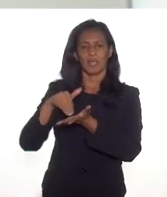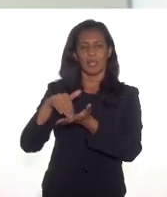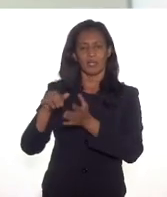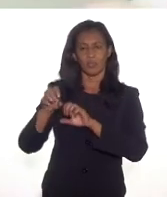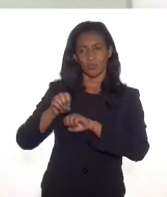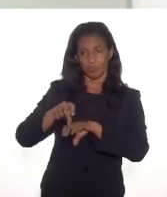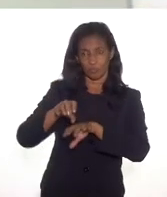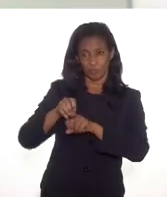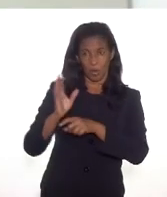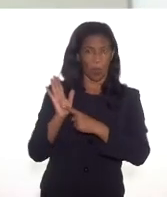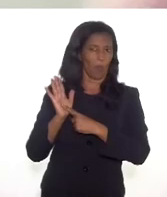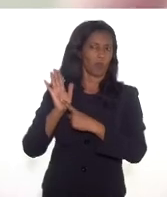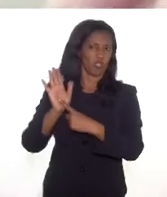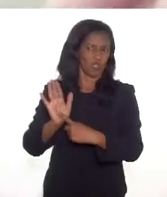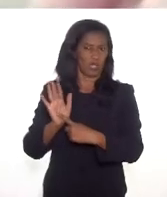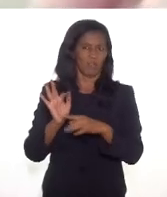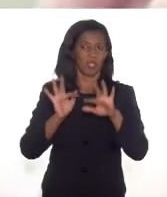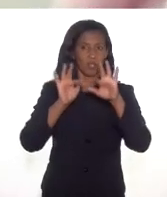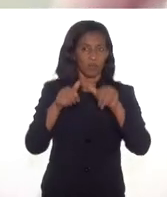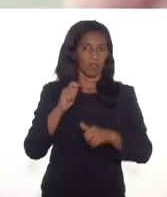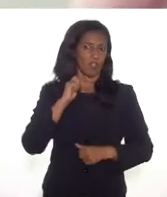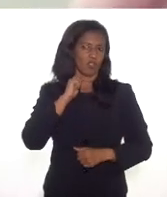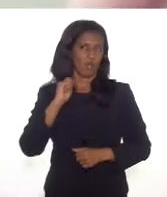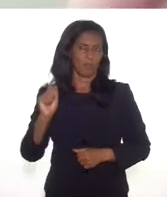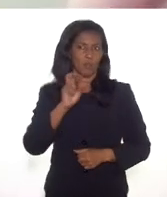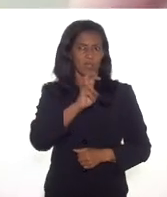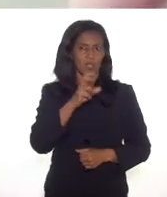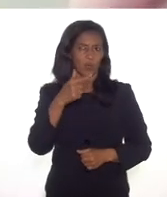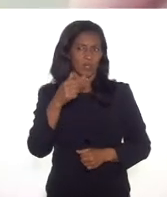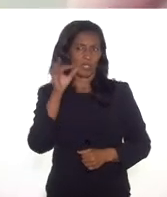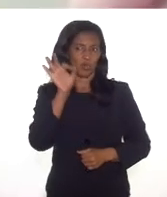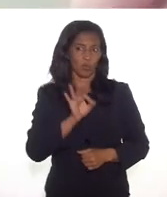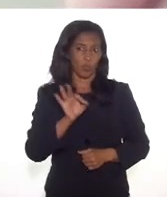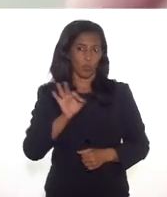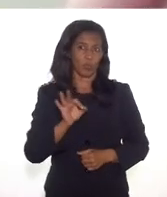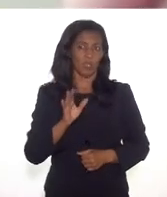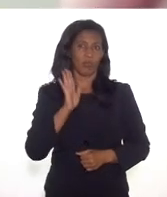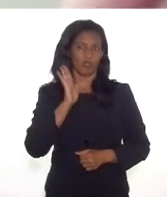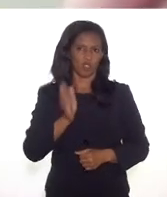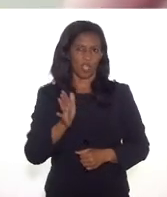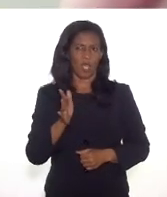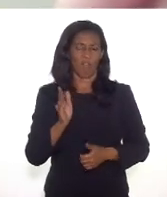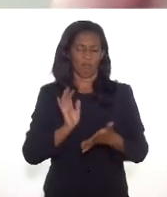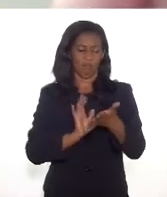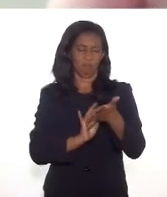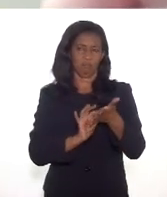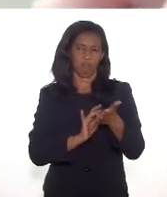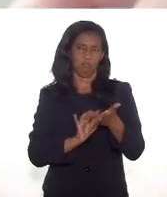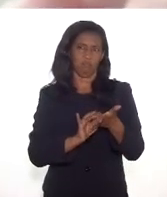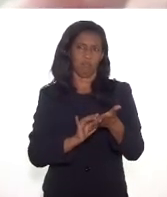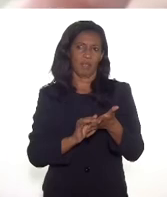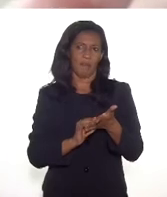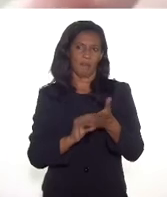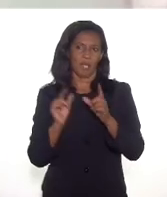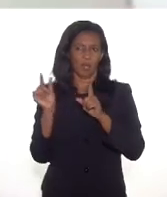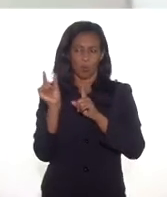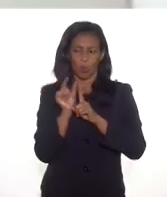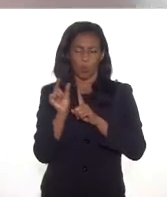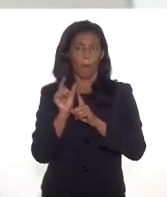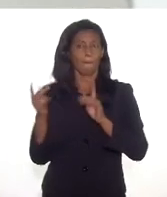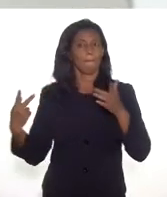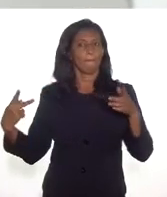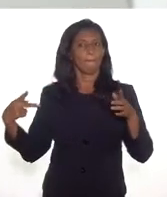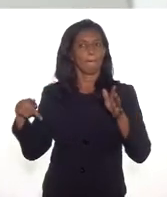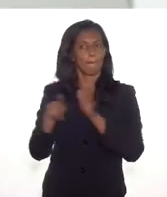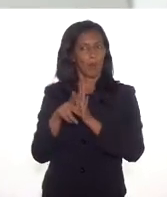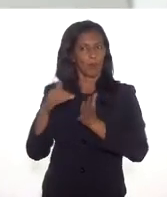ano mostrava que, no final de abril, 57% dos estudantes estavam acessando o aplicativo da Secretaria. No final